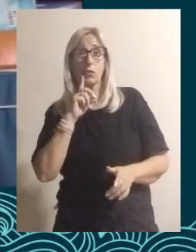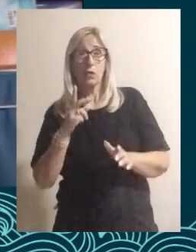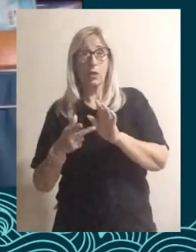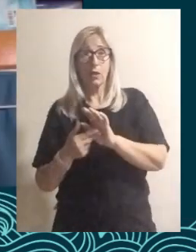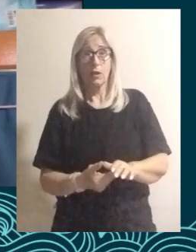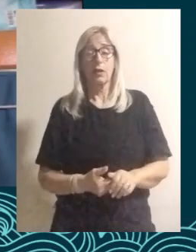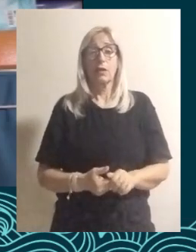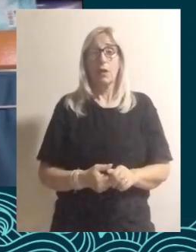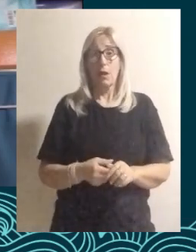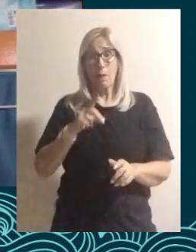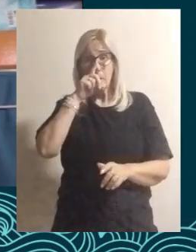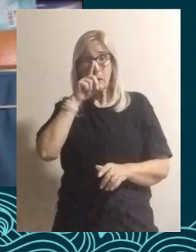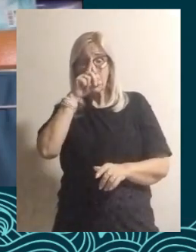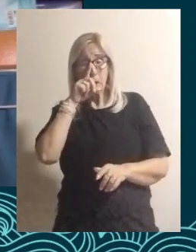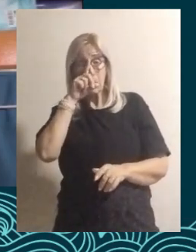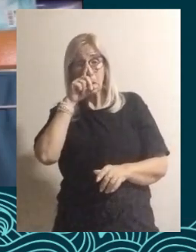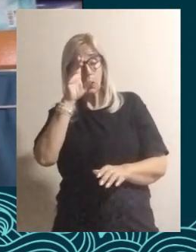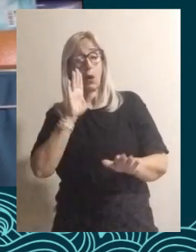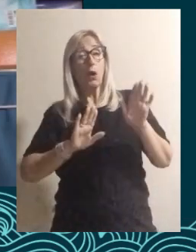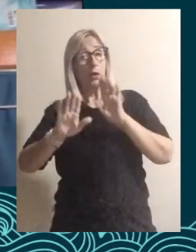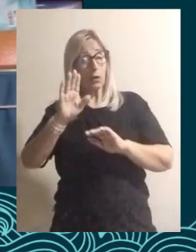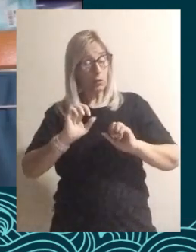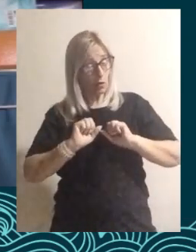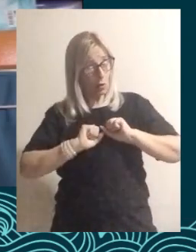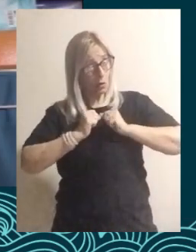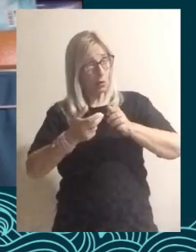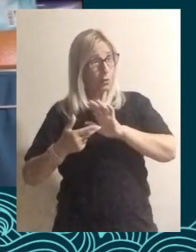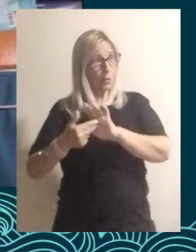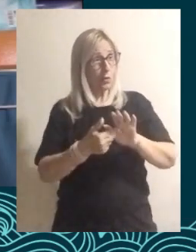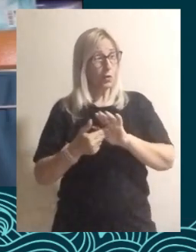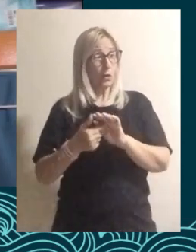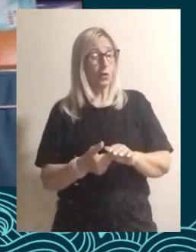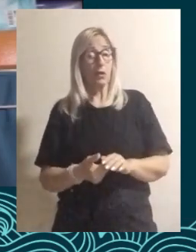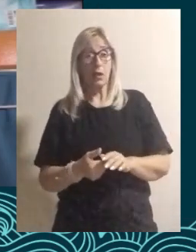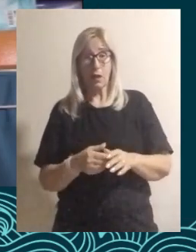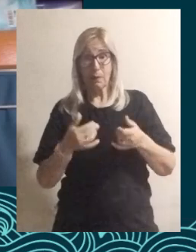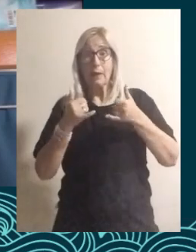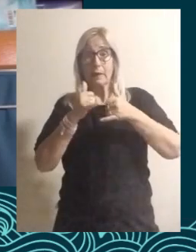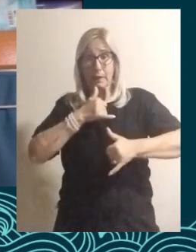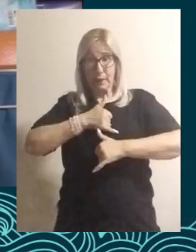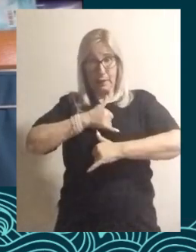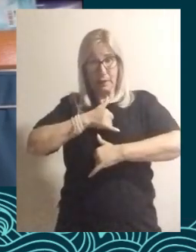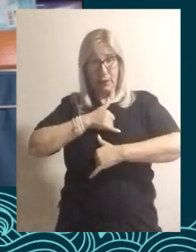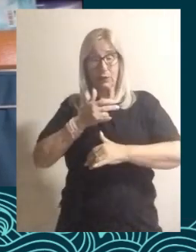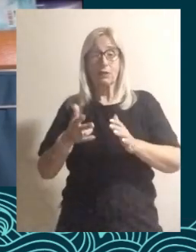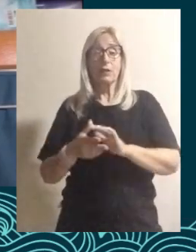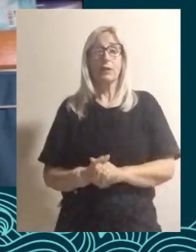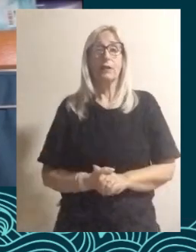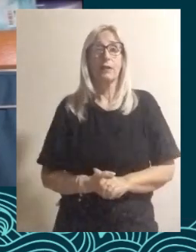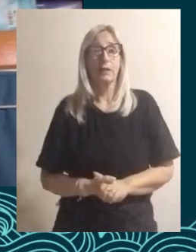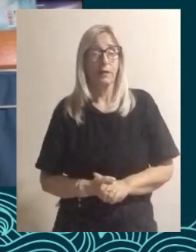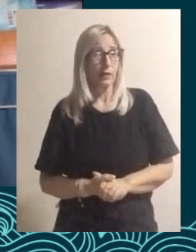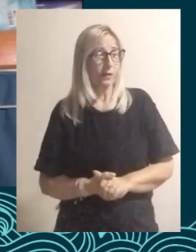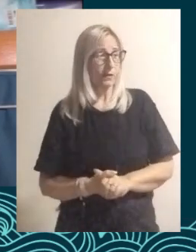estão no dia a dia convivendo com situações perigosas, que exigem muito mais coragem e que exigem muito mais energia